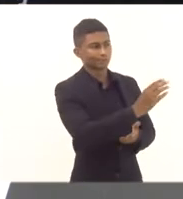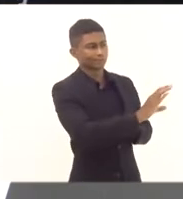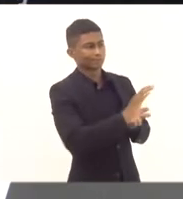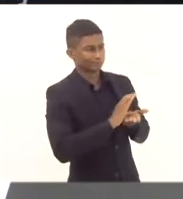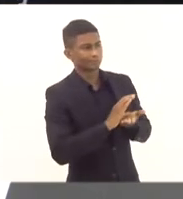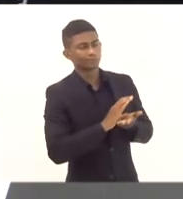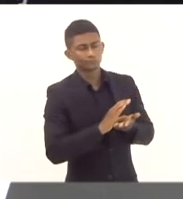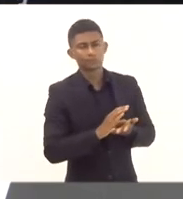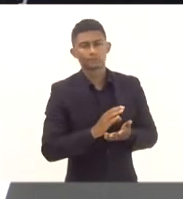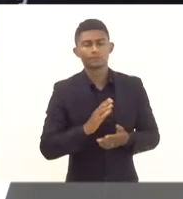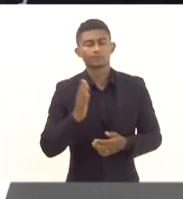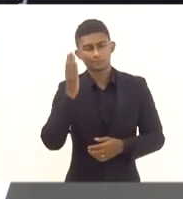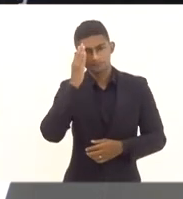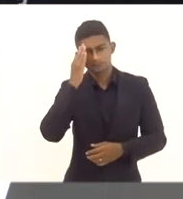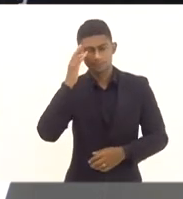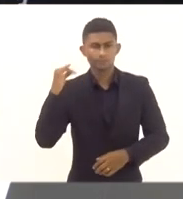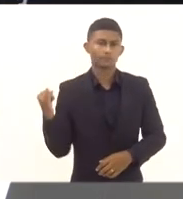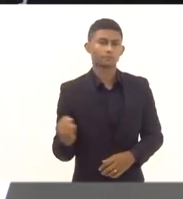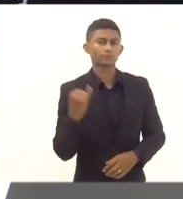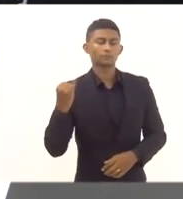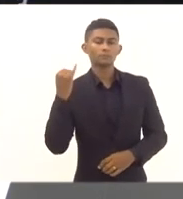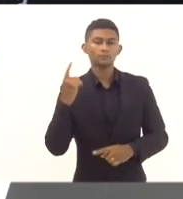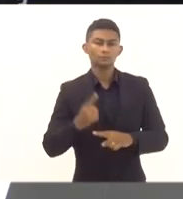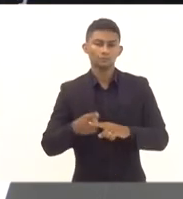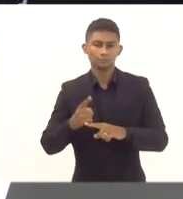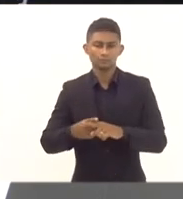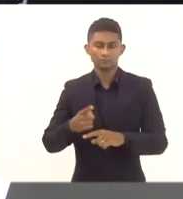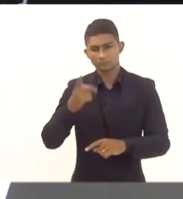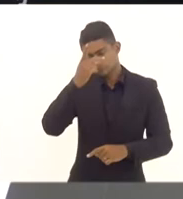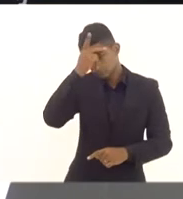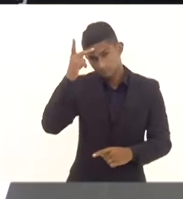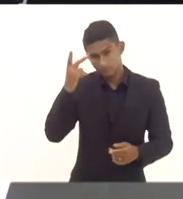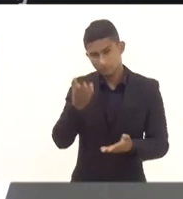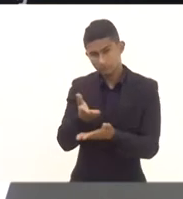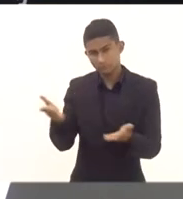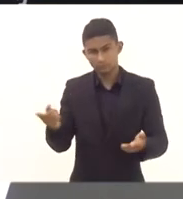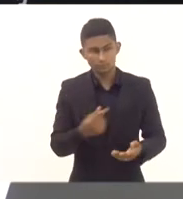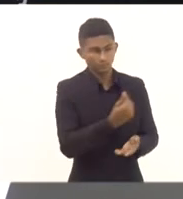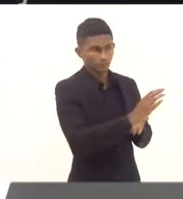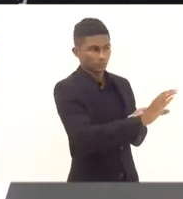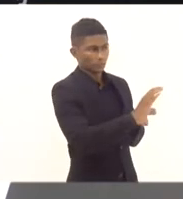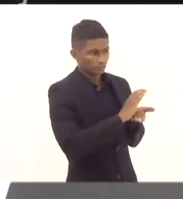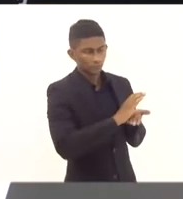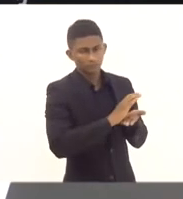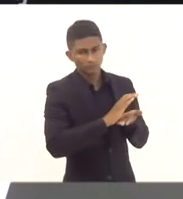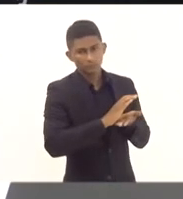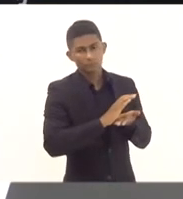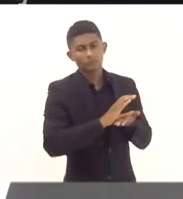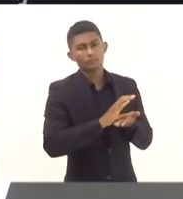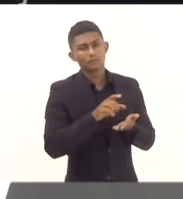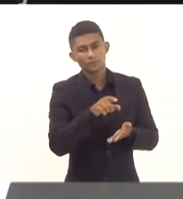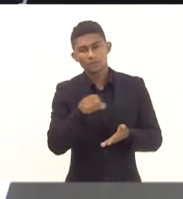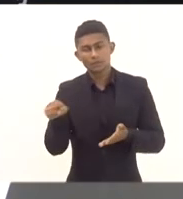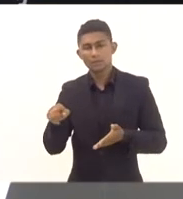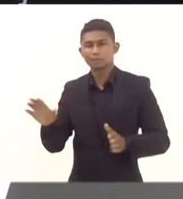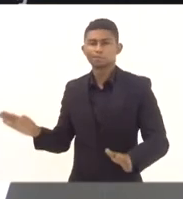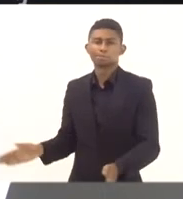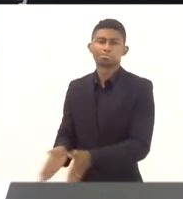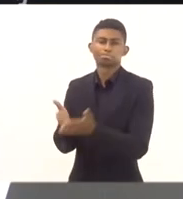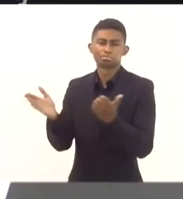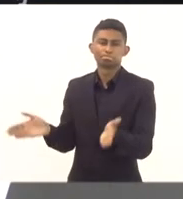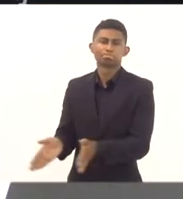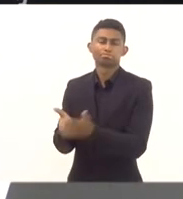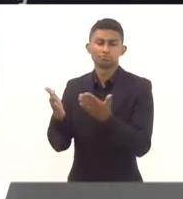é fundamental porque é na verdade essas pessoas que recebe o supera elas estão na fase de na linha de pobreza extrema pobreza